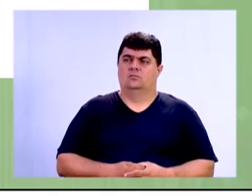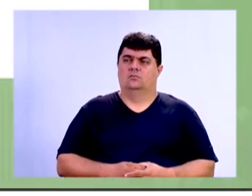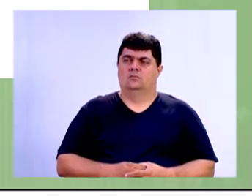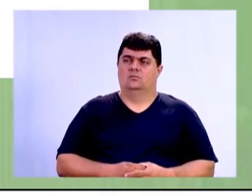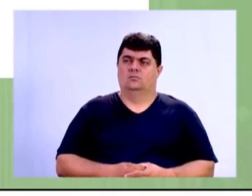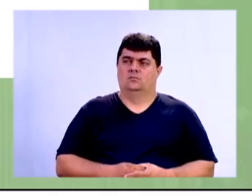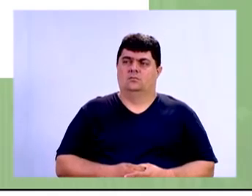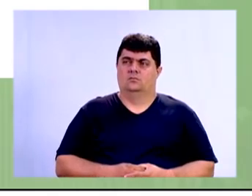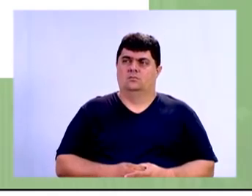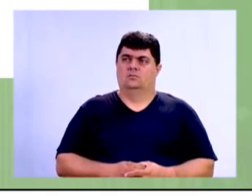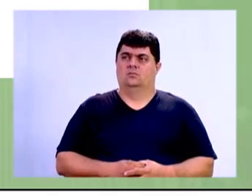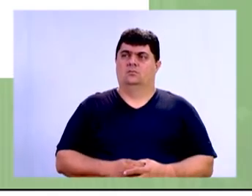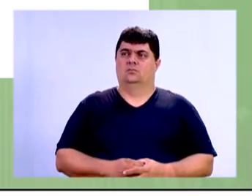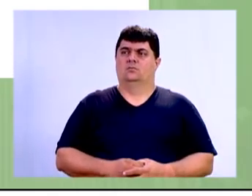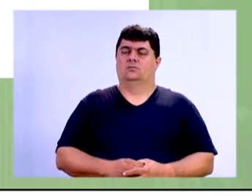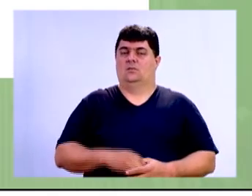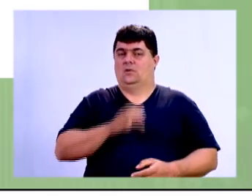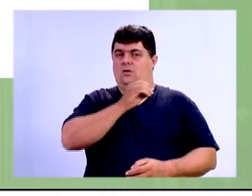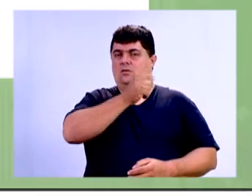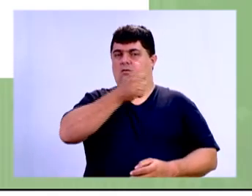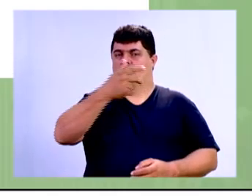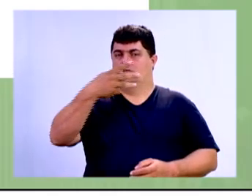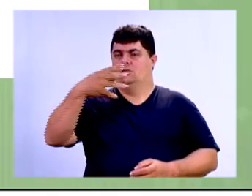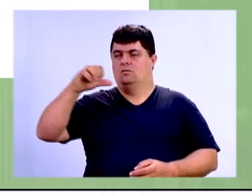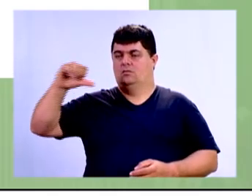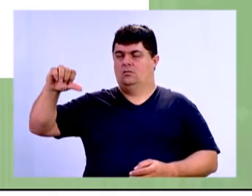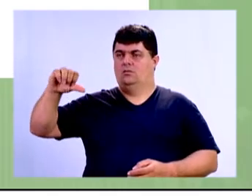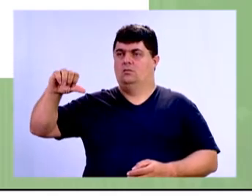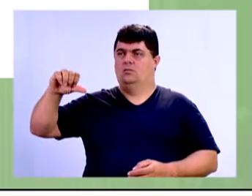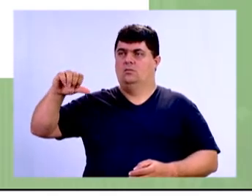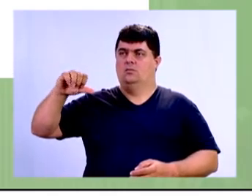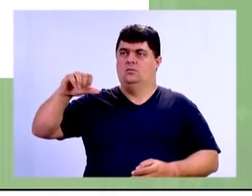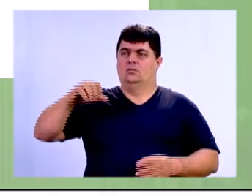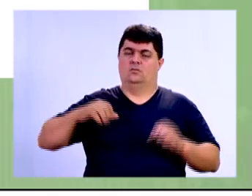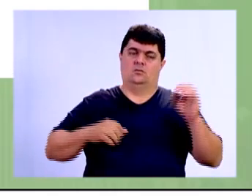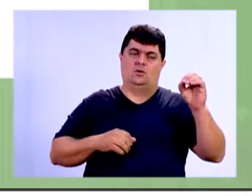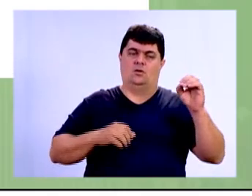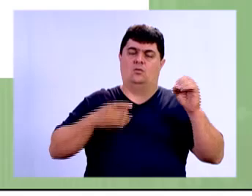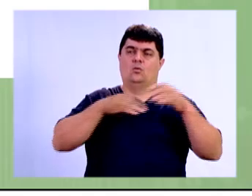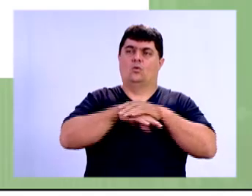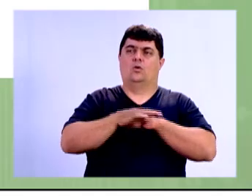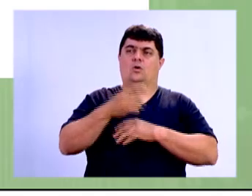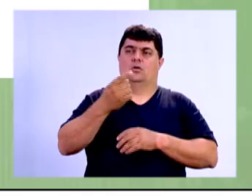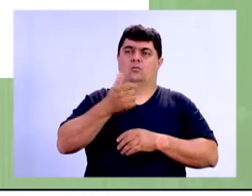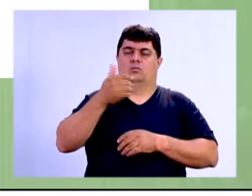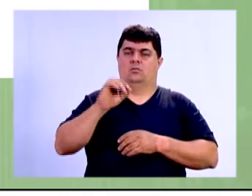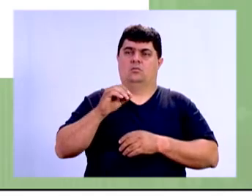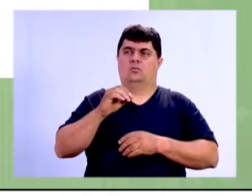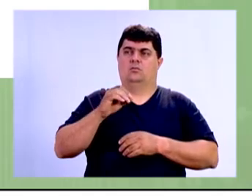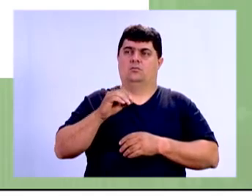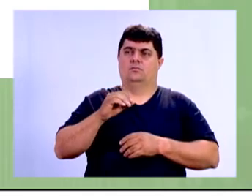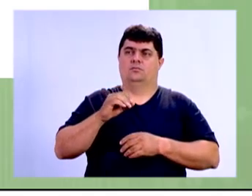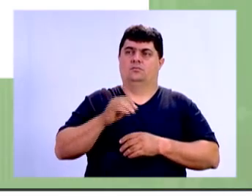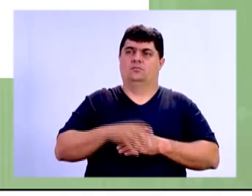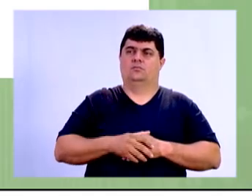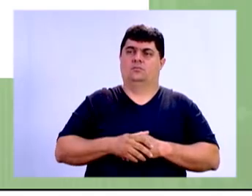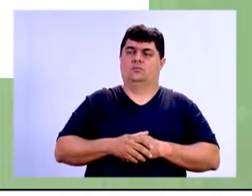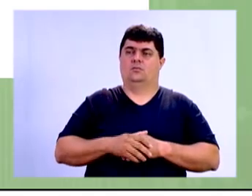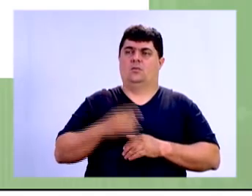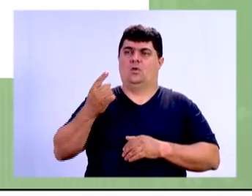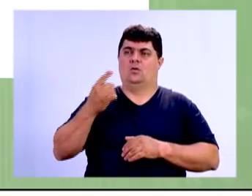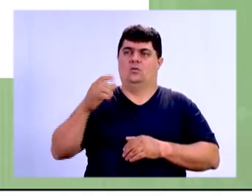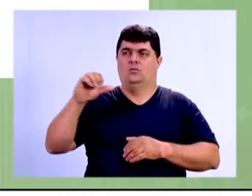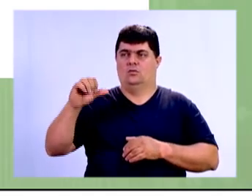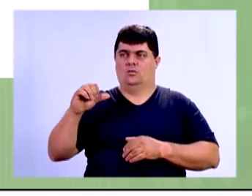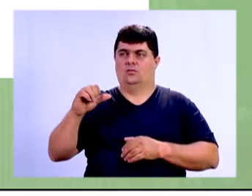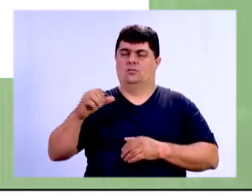1, 2, 3, até o 9. Então o 0, aqui eu vou armazenar o 10. Na posição 1, vou armazenar